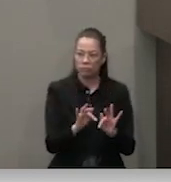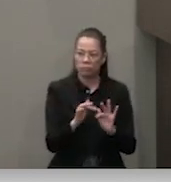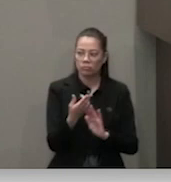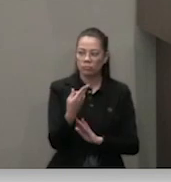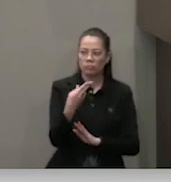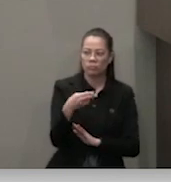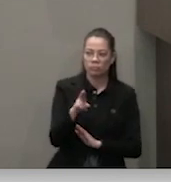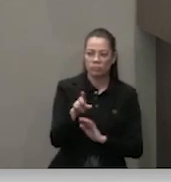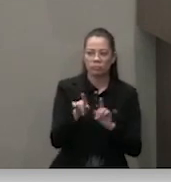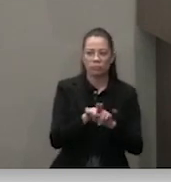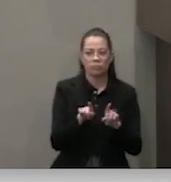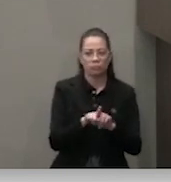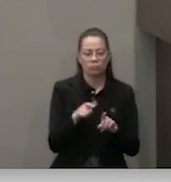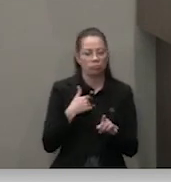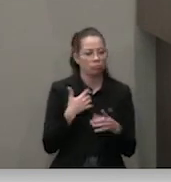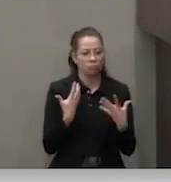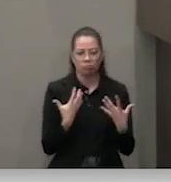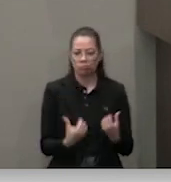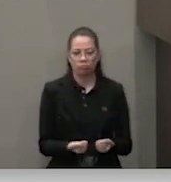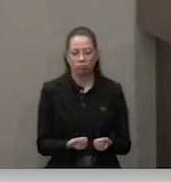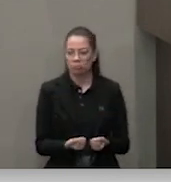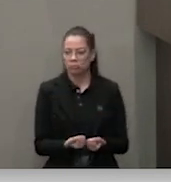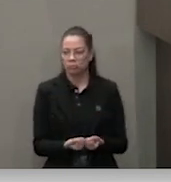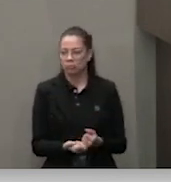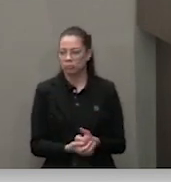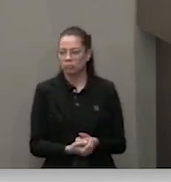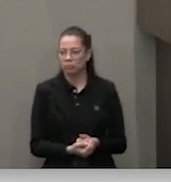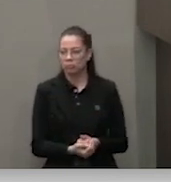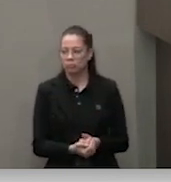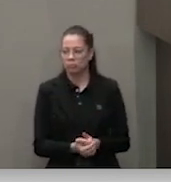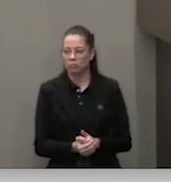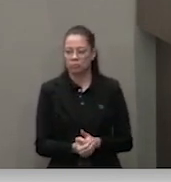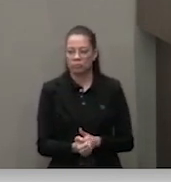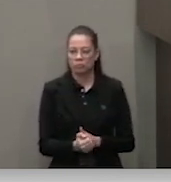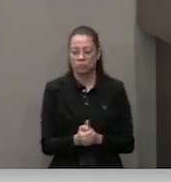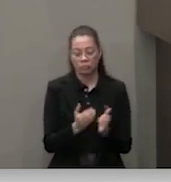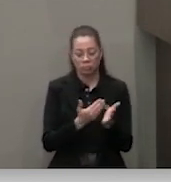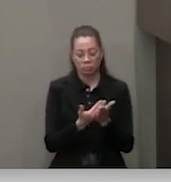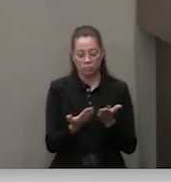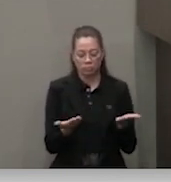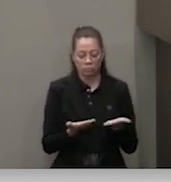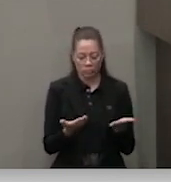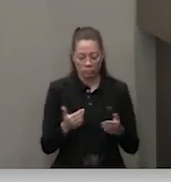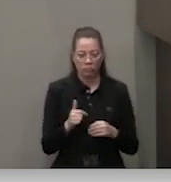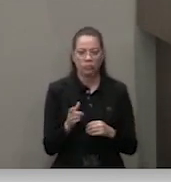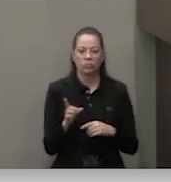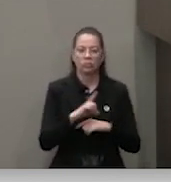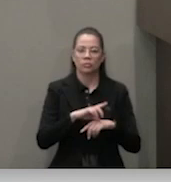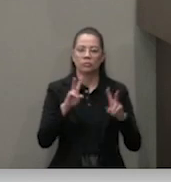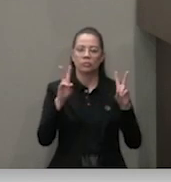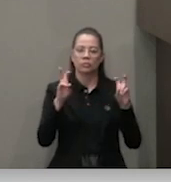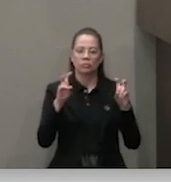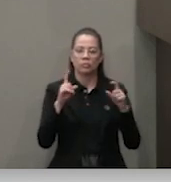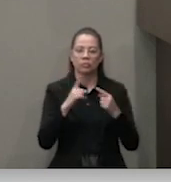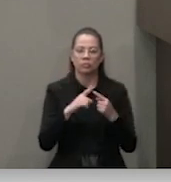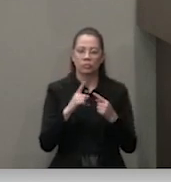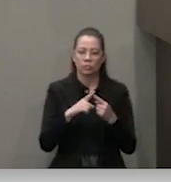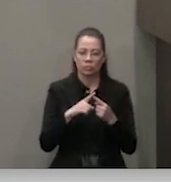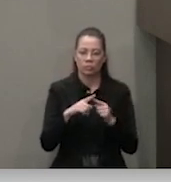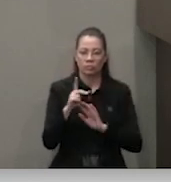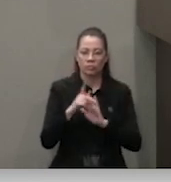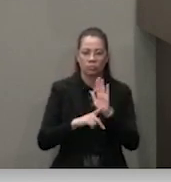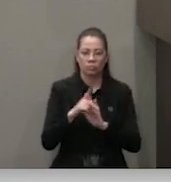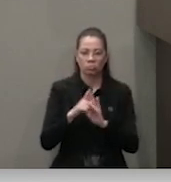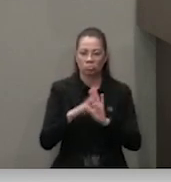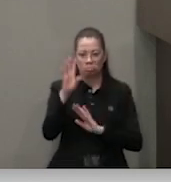saúde pública ou esta vereadora Vai sim votar contra a partir de agora nesse tipo de projeto projeto